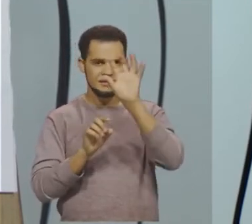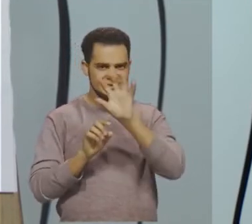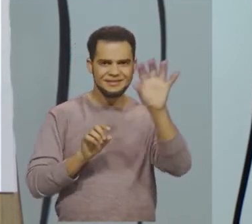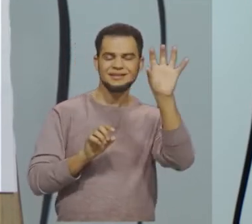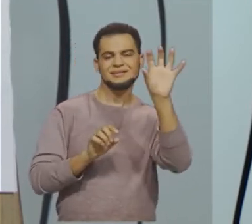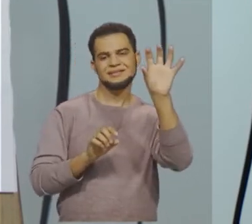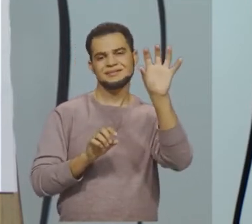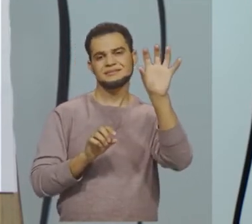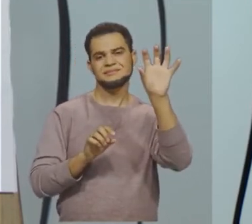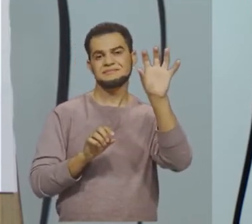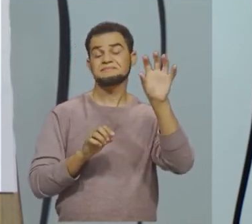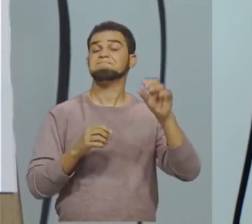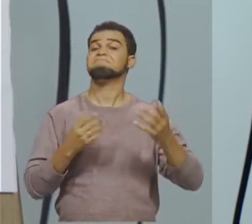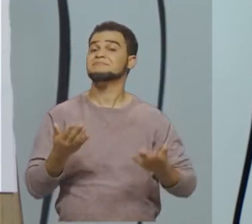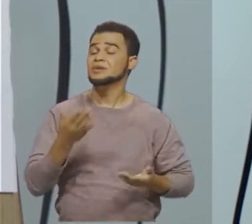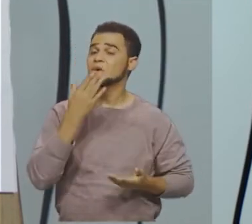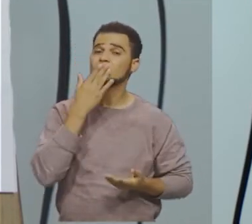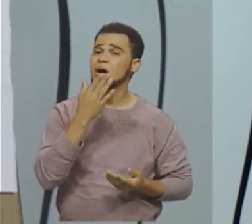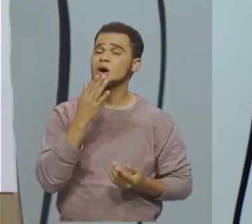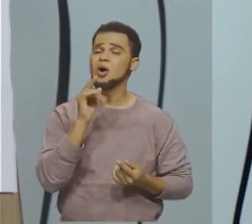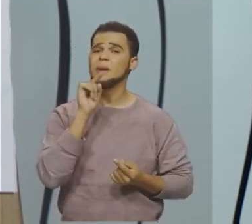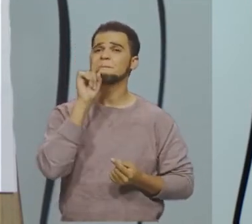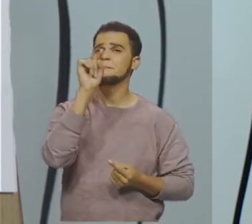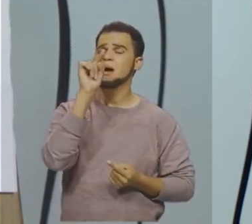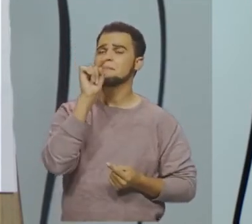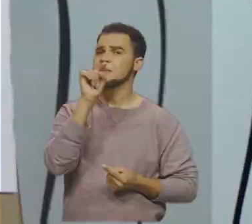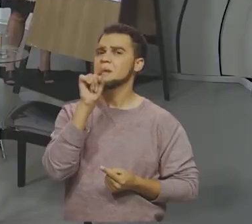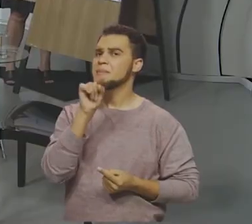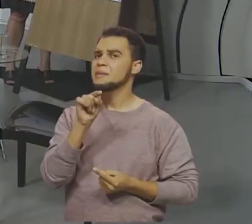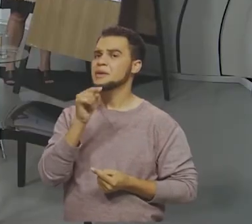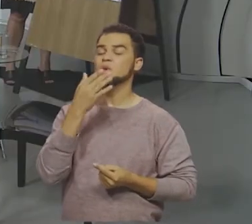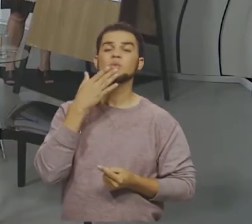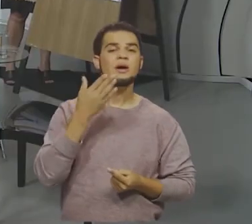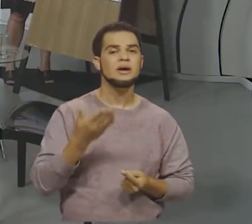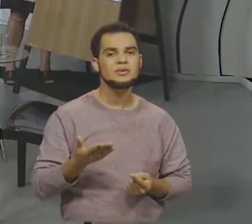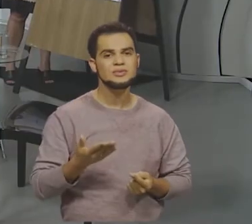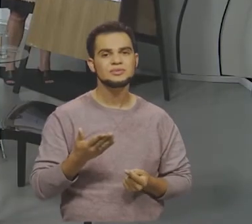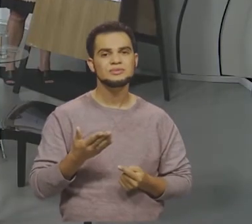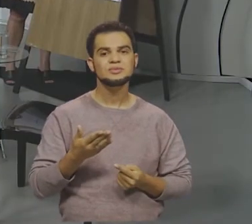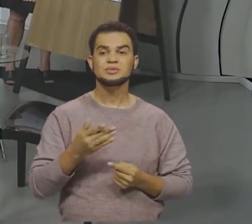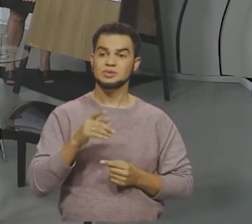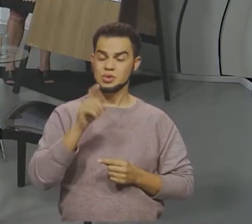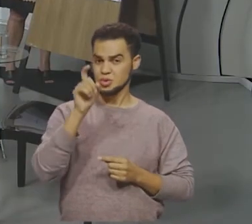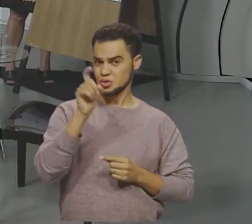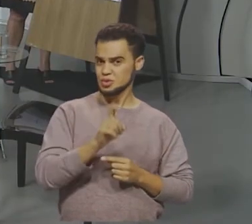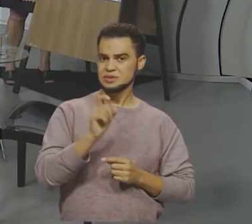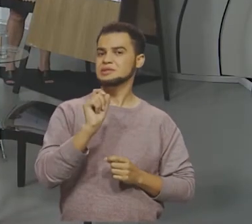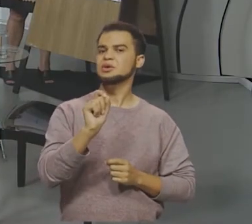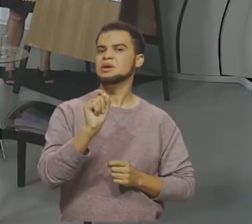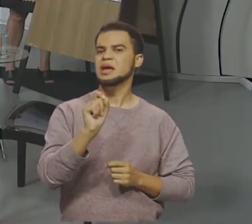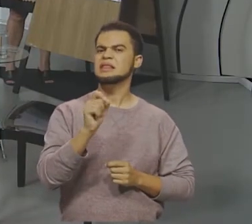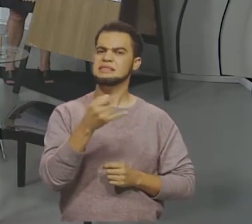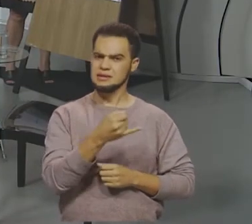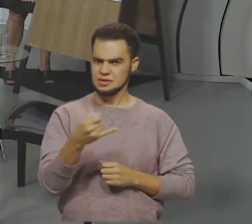ordenado. Quais são os pontos que vão estar aqui, então, no segundo quadrante? O x é o quê? Negativo. Então, eu não